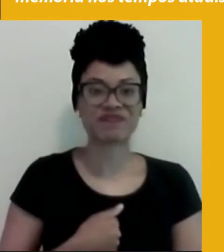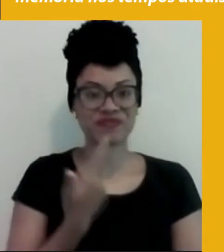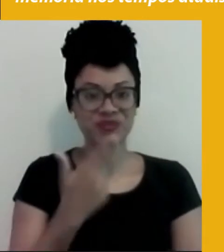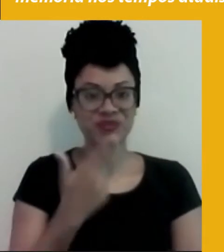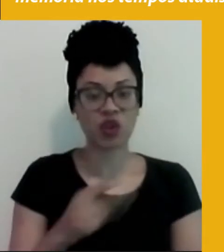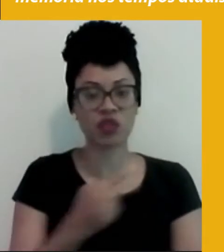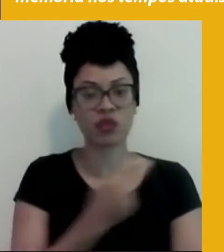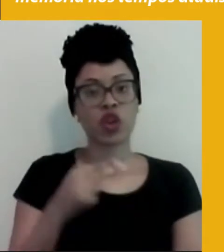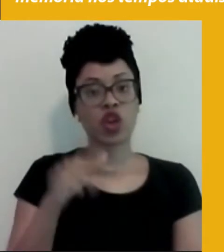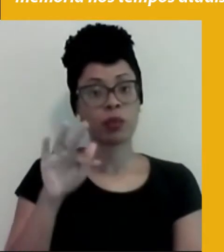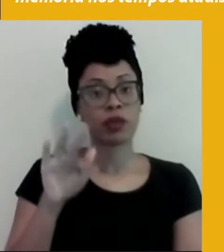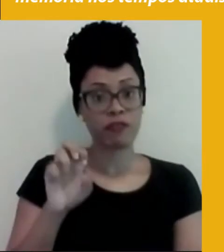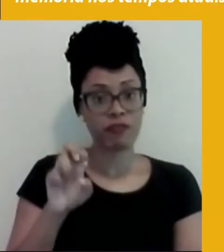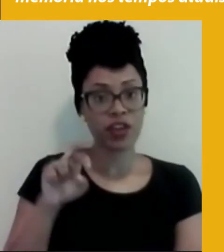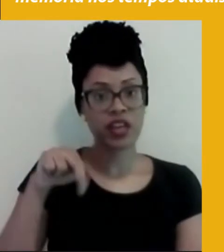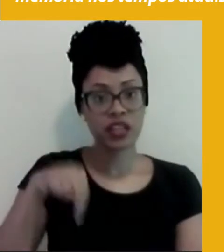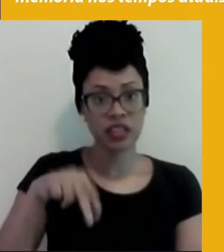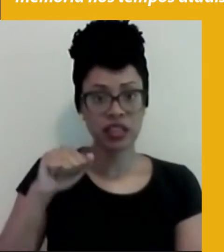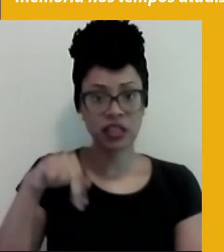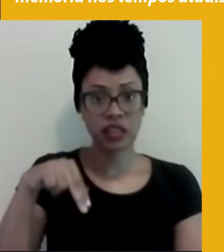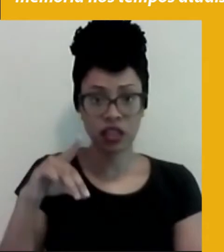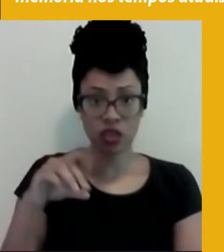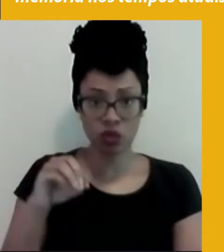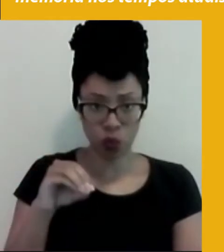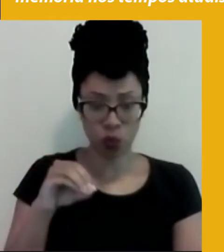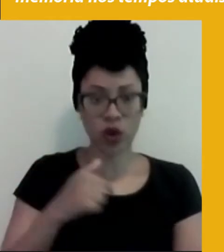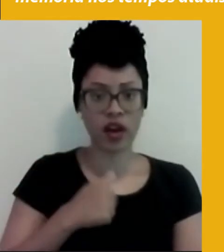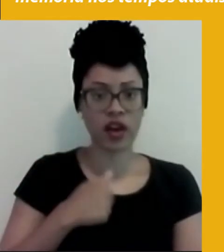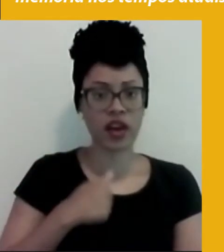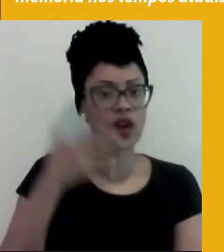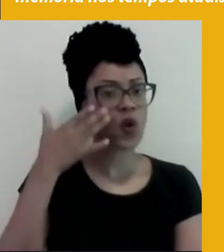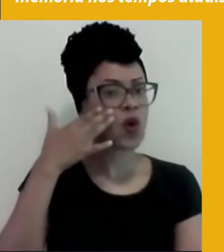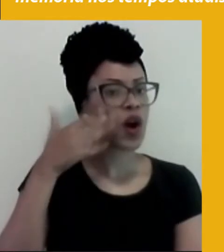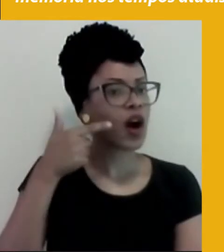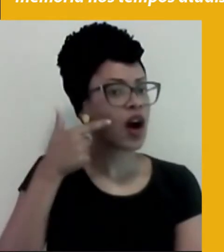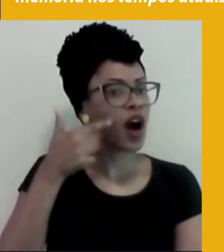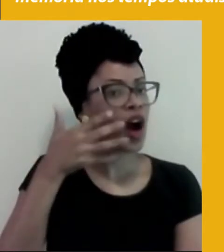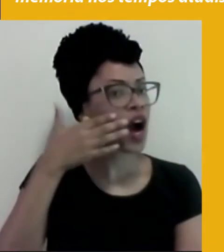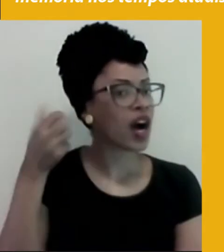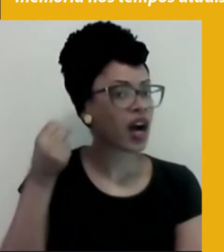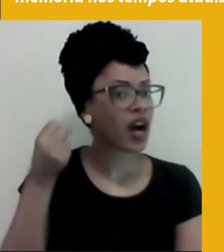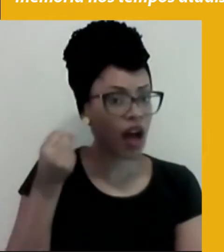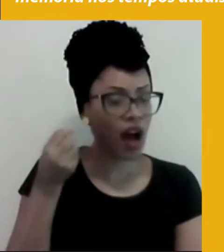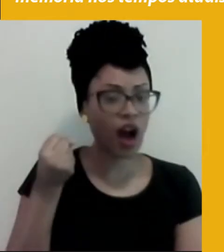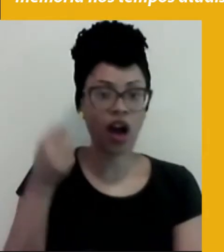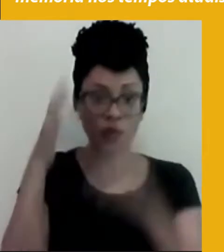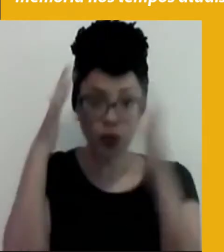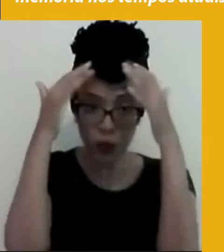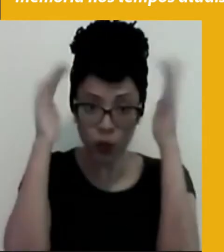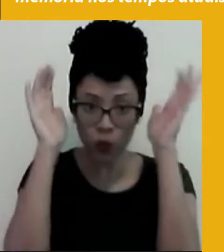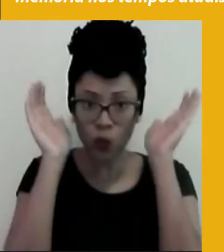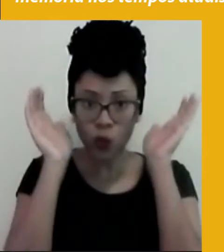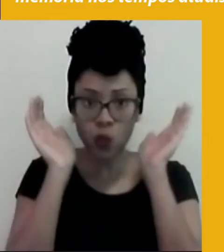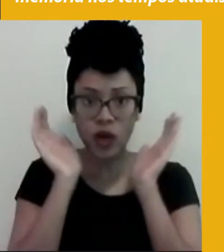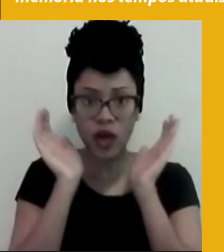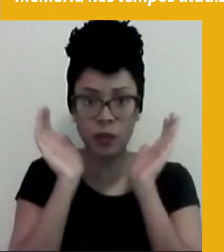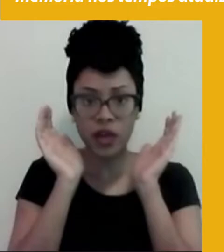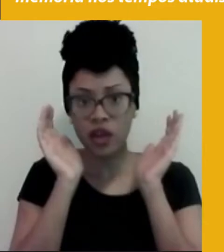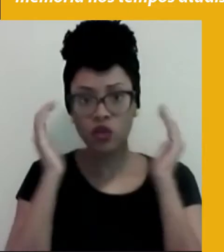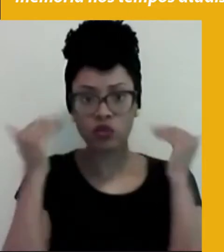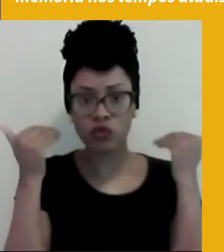eu sou claro, assim, tenho um cabelo meio grande, mais ou menos, não é muito grande não,